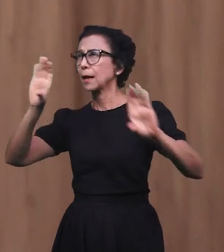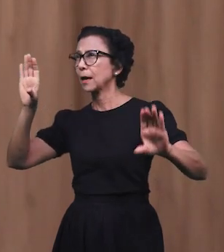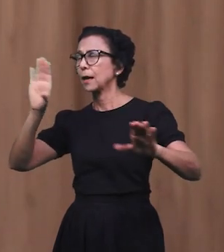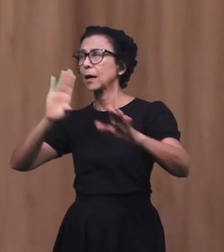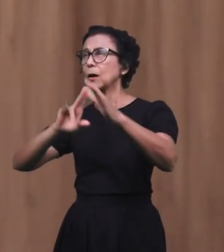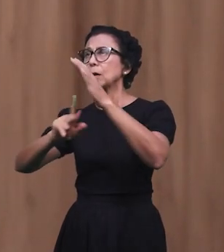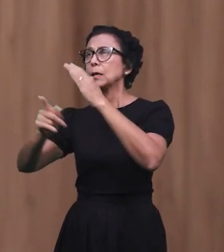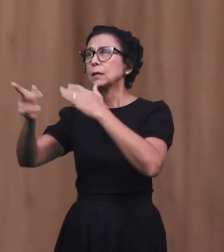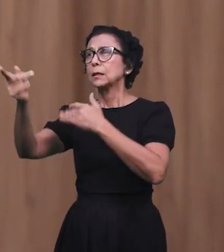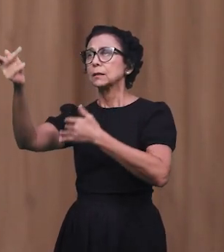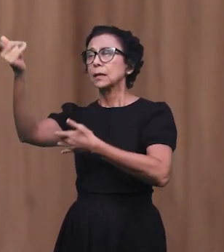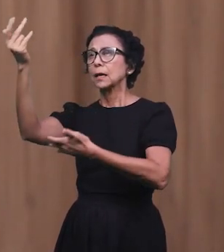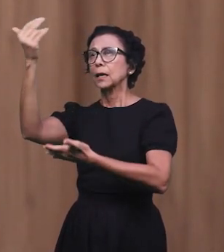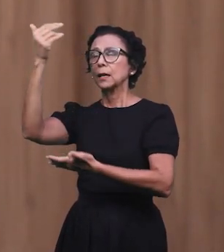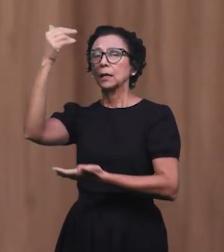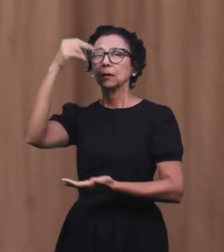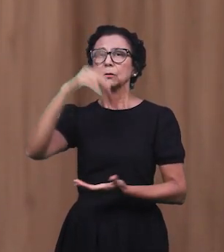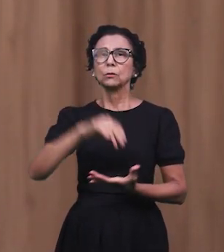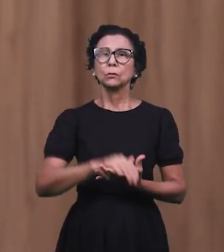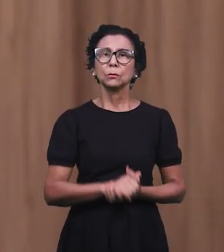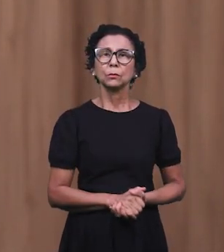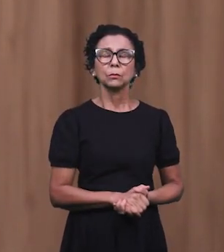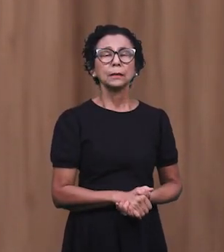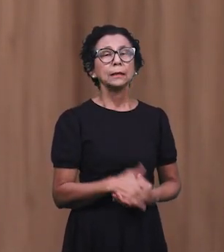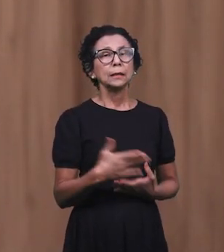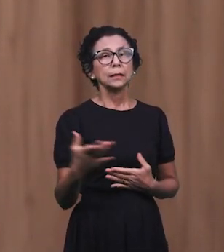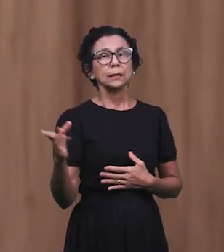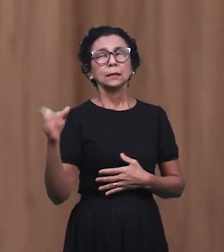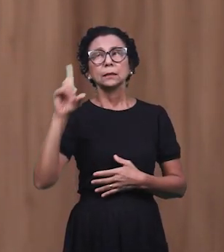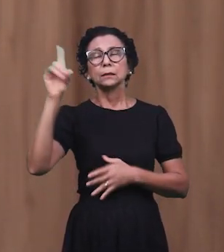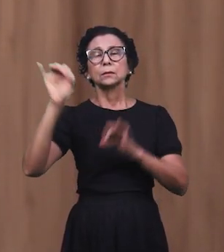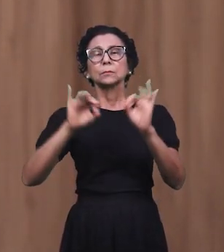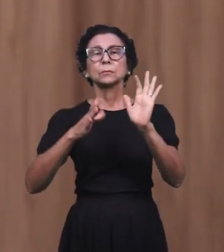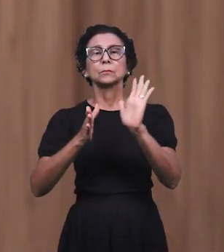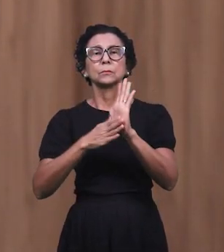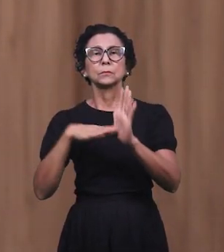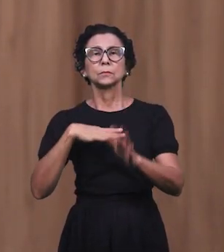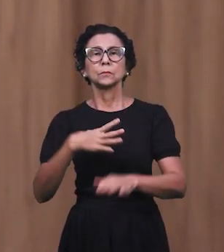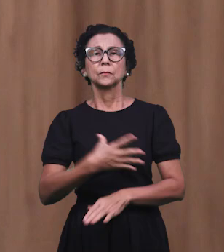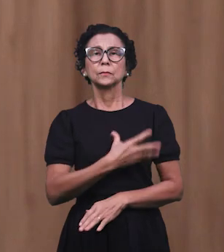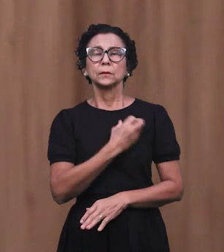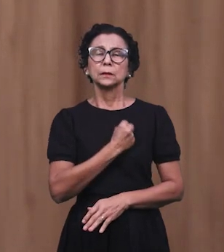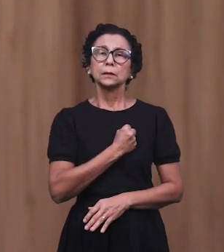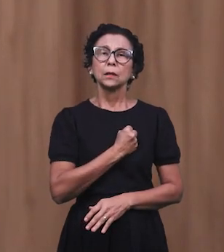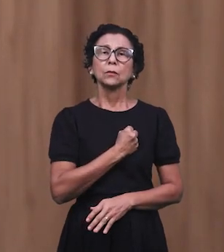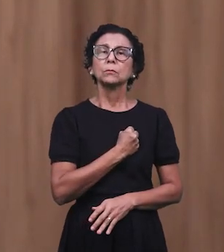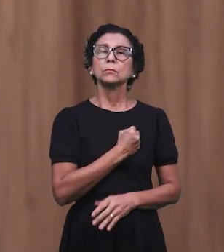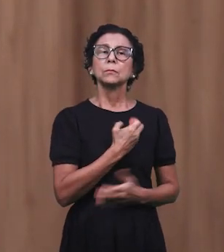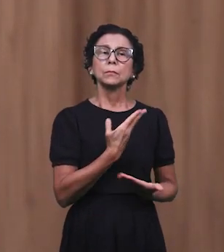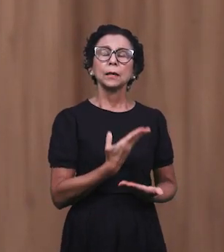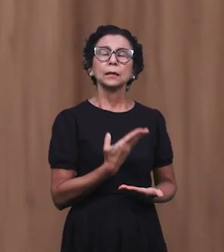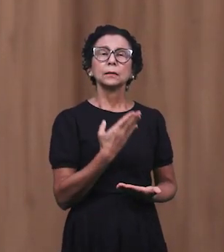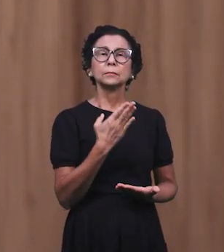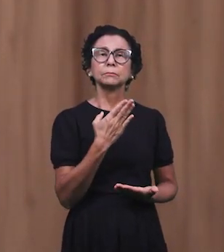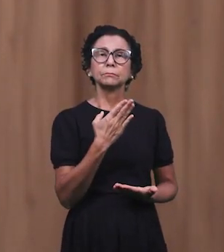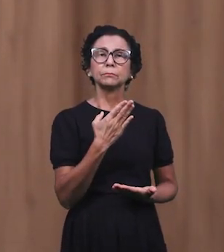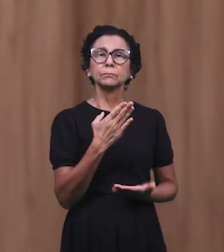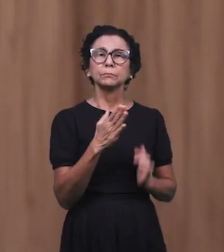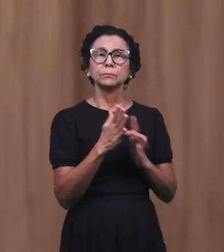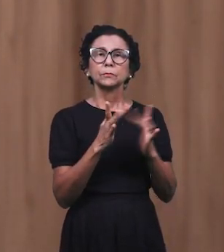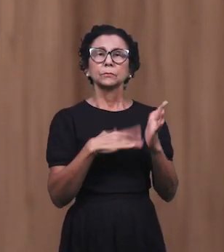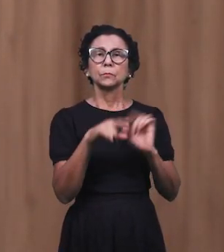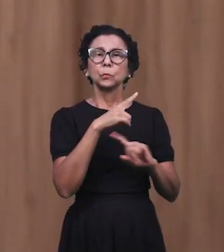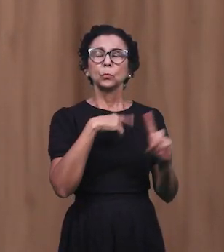Ela sai do universo redentor, passa pelo tempo do homem e leva o homem para morar com o Senhor na eternidade novamente. Então, ciência e